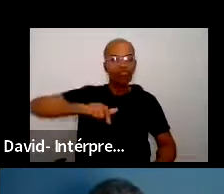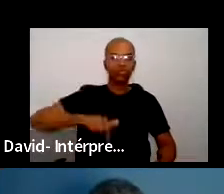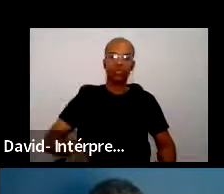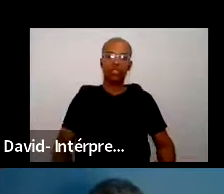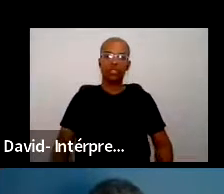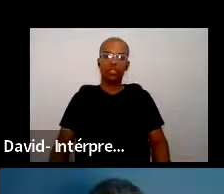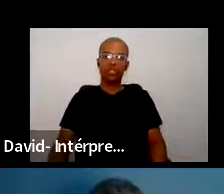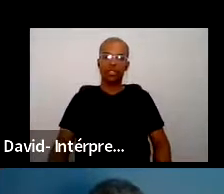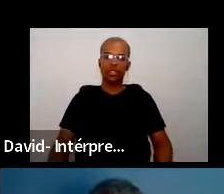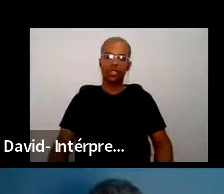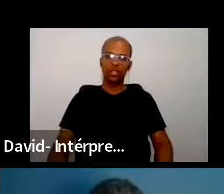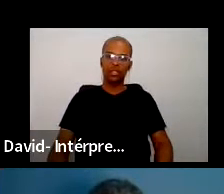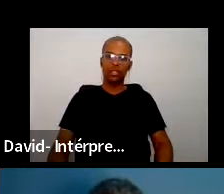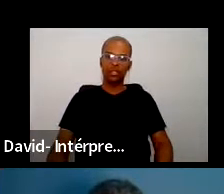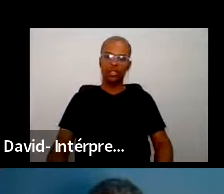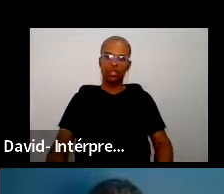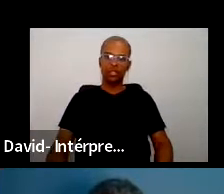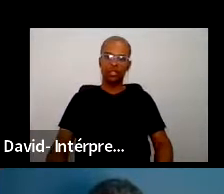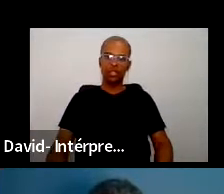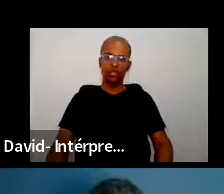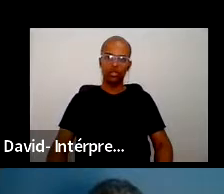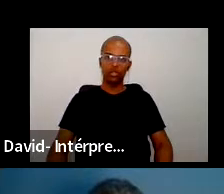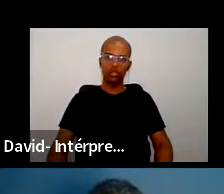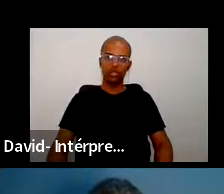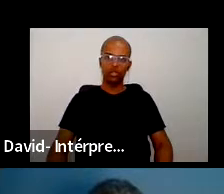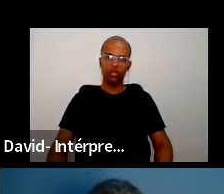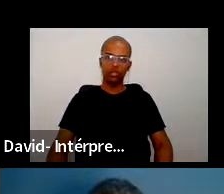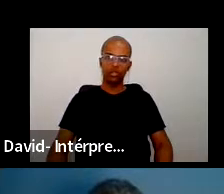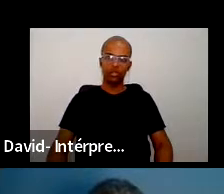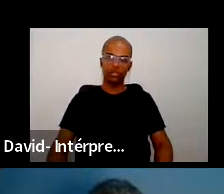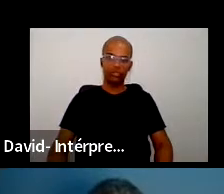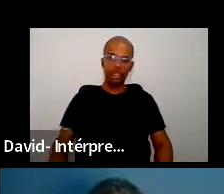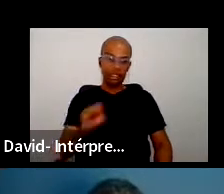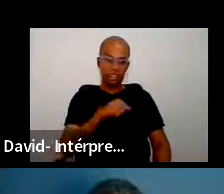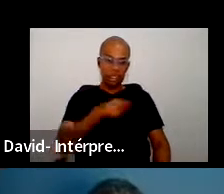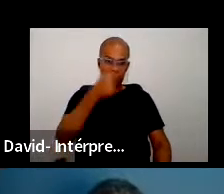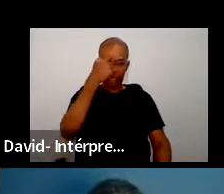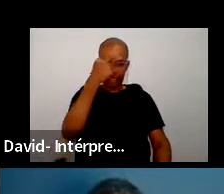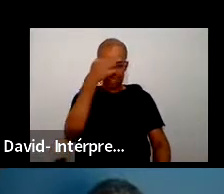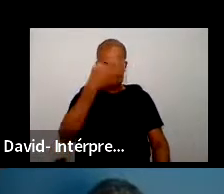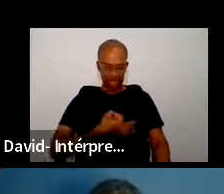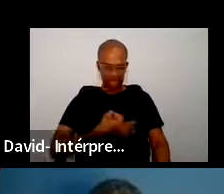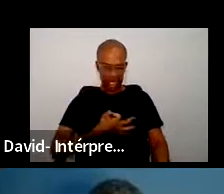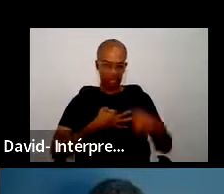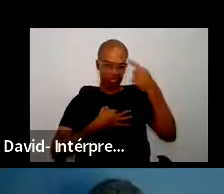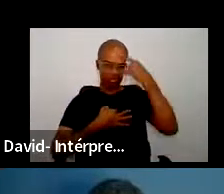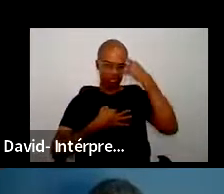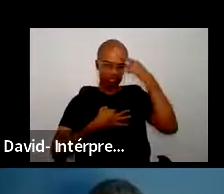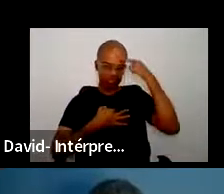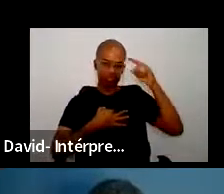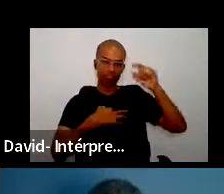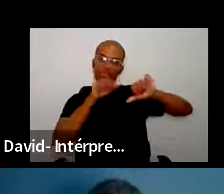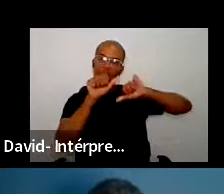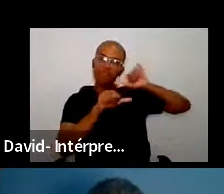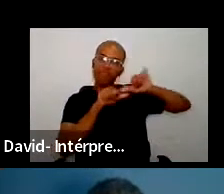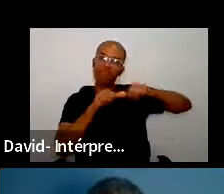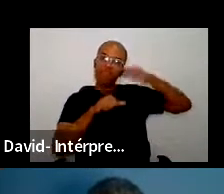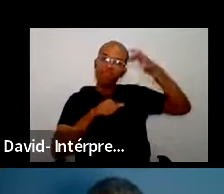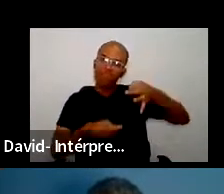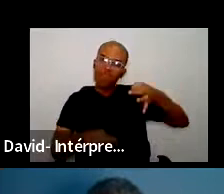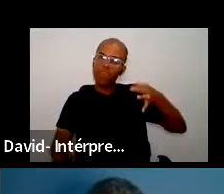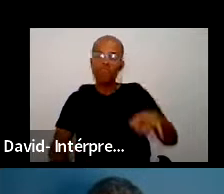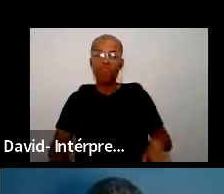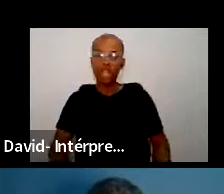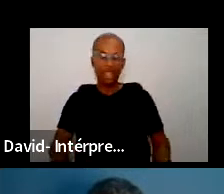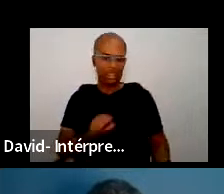Ninguém se repensa se acha que está certo. Certo? Ele tem certeza que está certo. Então, a